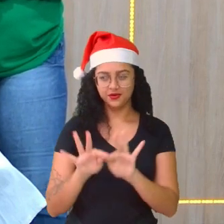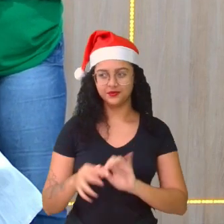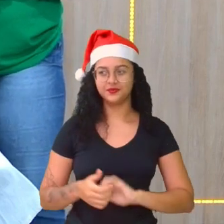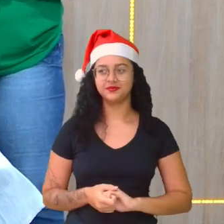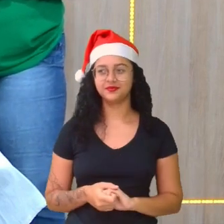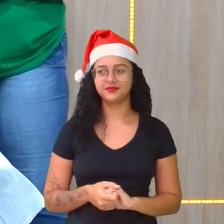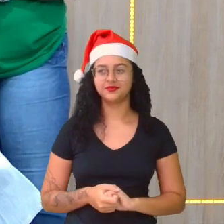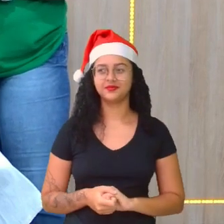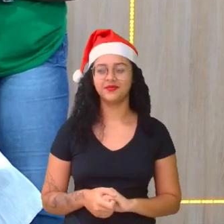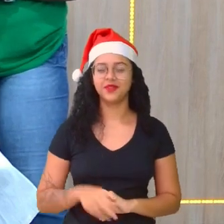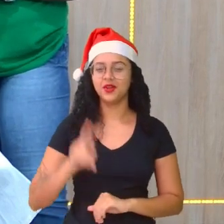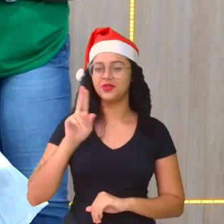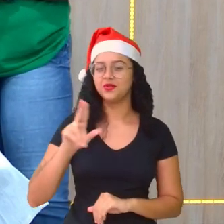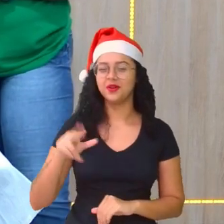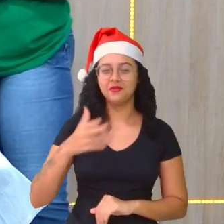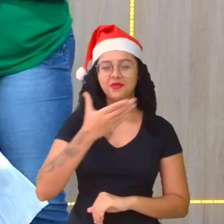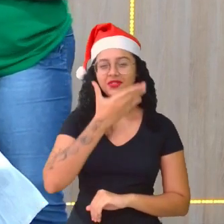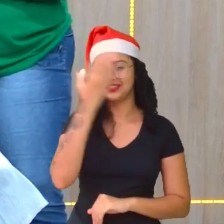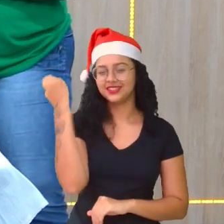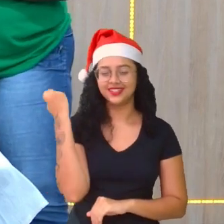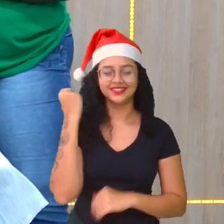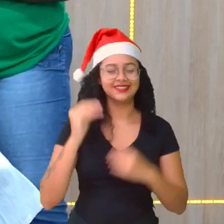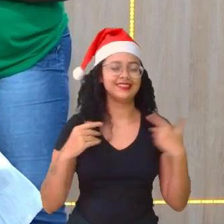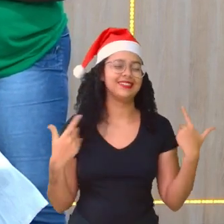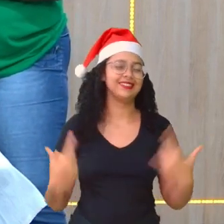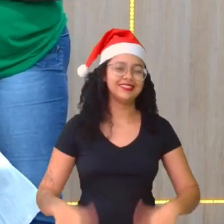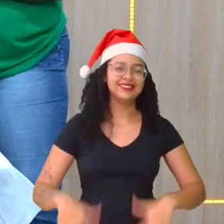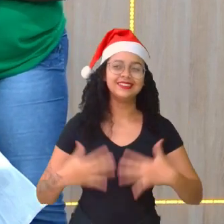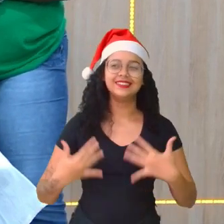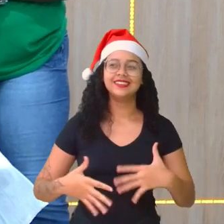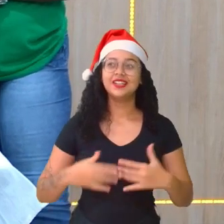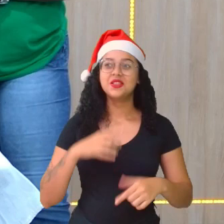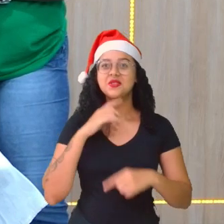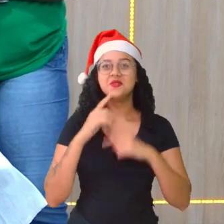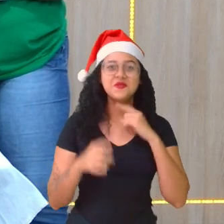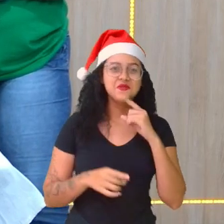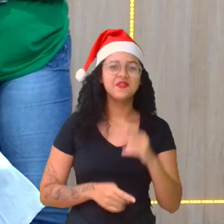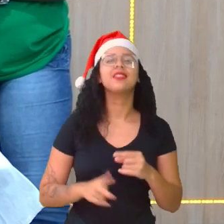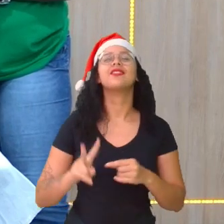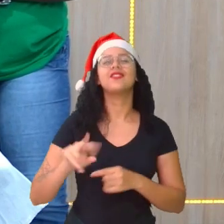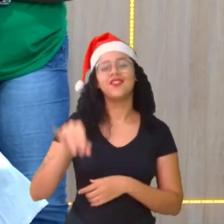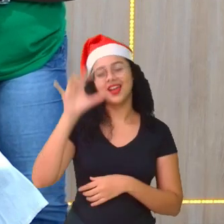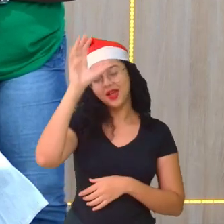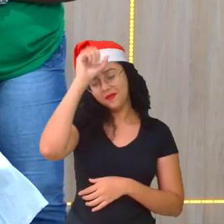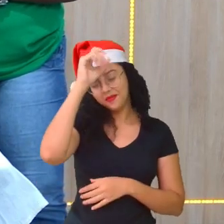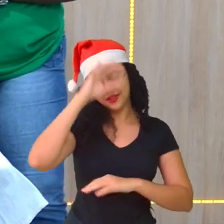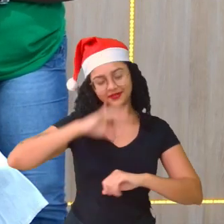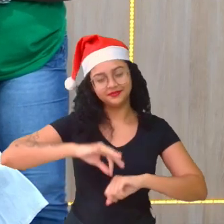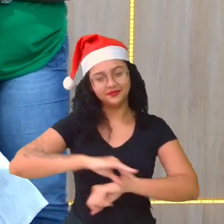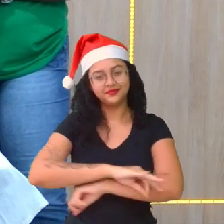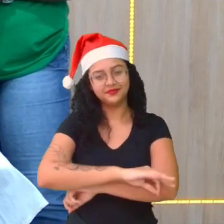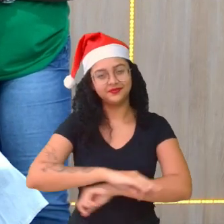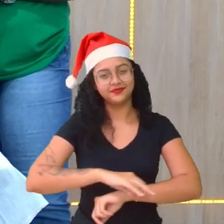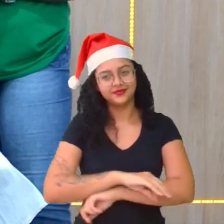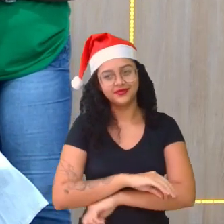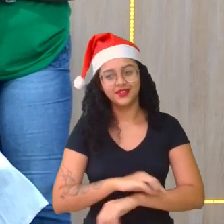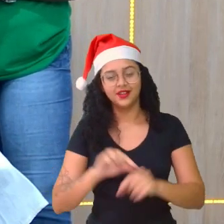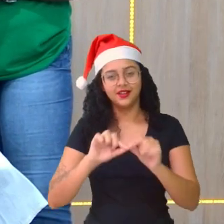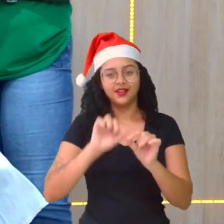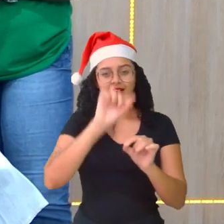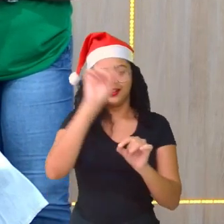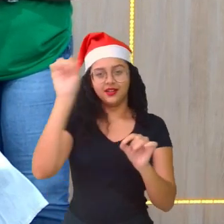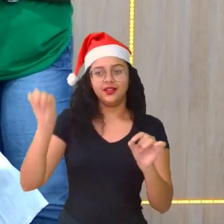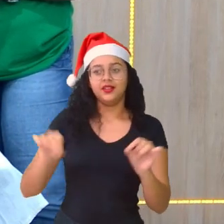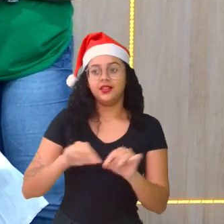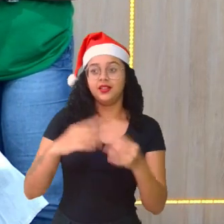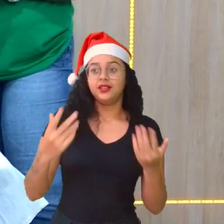Cachupiri. Olha aí, nunca mais vou esquecer, professor. Nunca mais vou esquecer, viu? Duvido. Vai aprender o comprimento da circunferência, cachupiri. E esse pi é